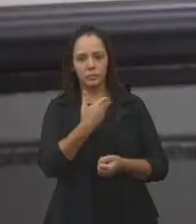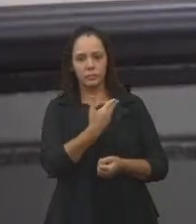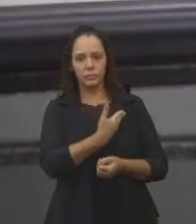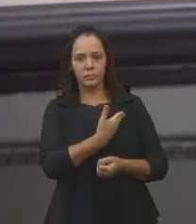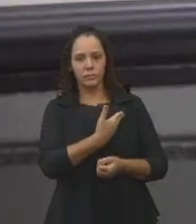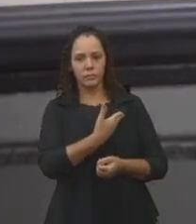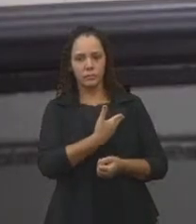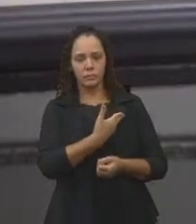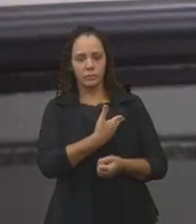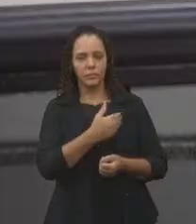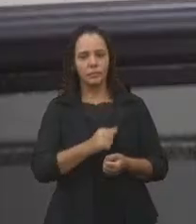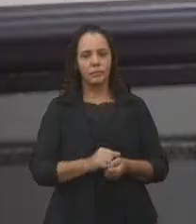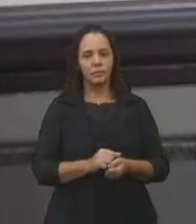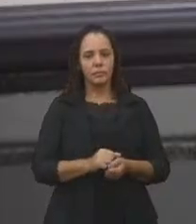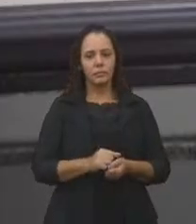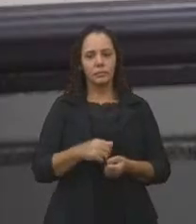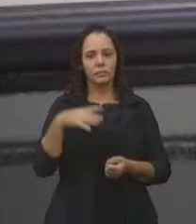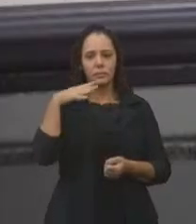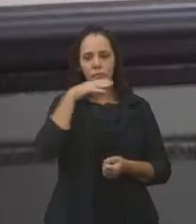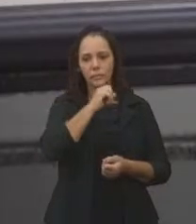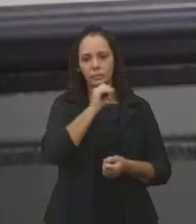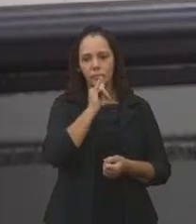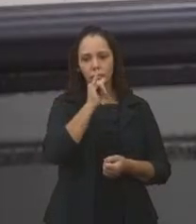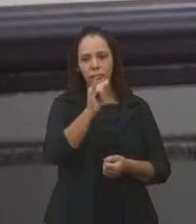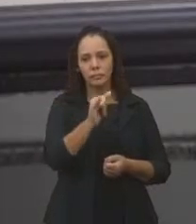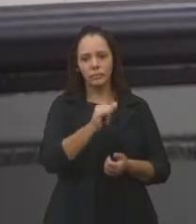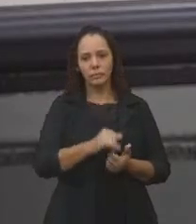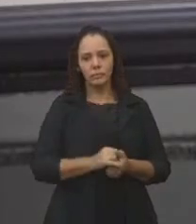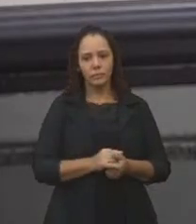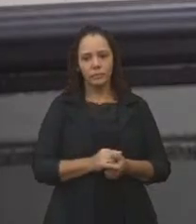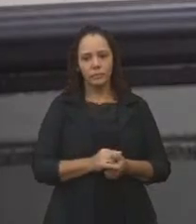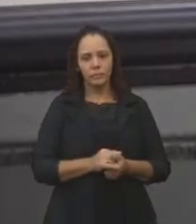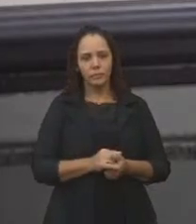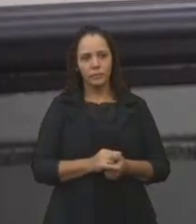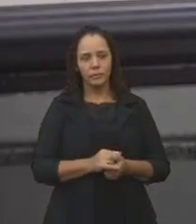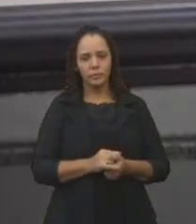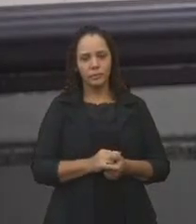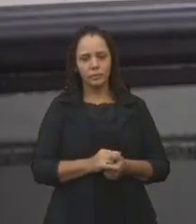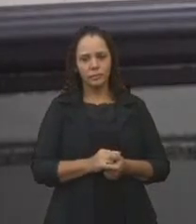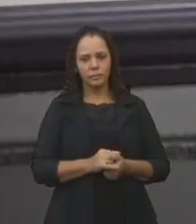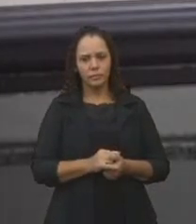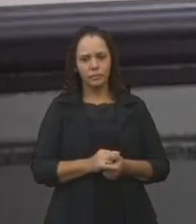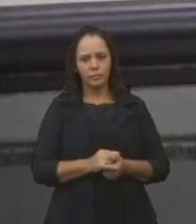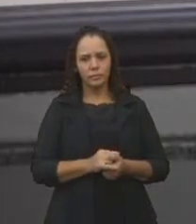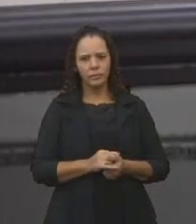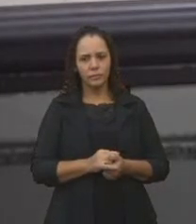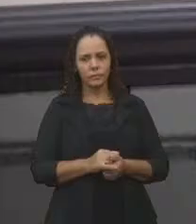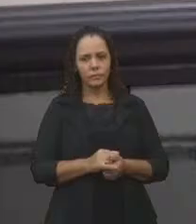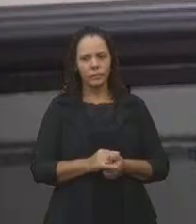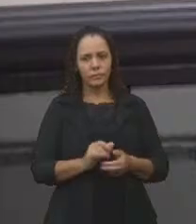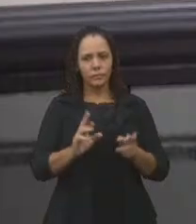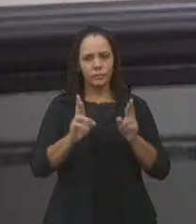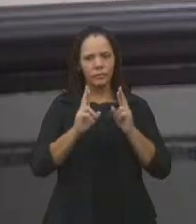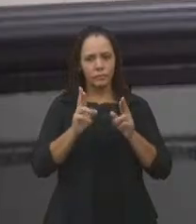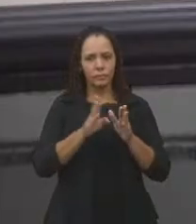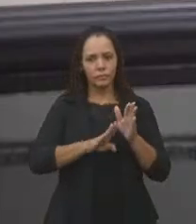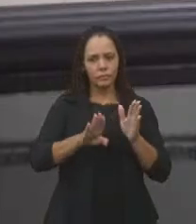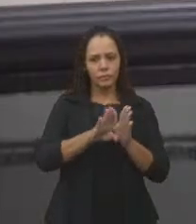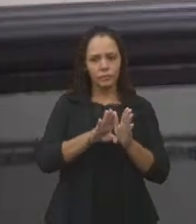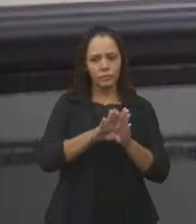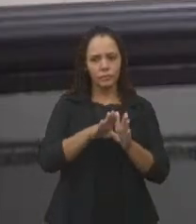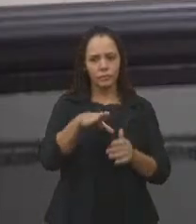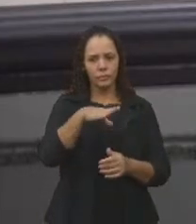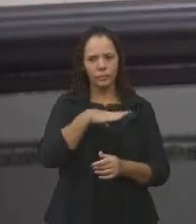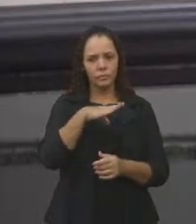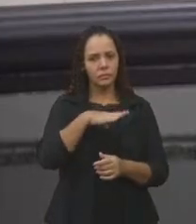de casa. Rapidinho para vocês. Com tanta verba que está previsto para vir para Jacareí,